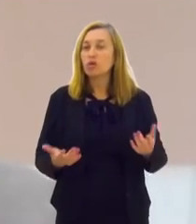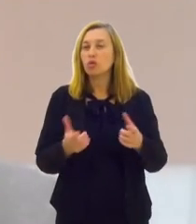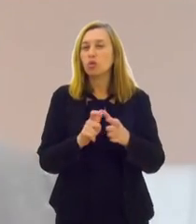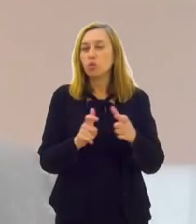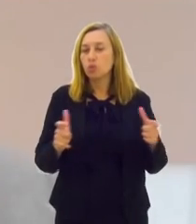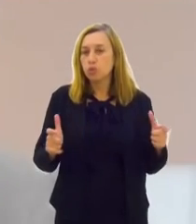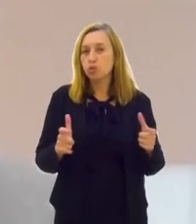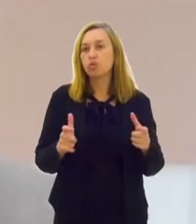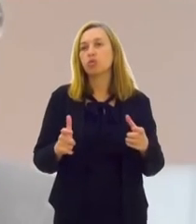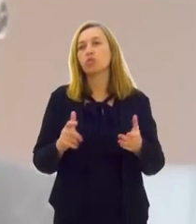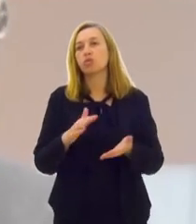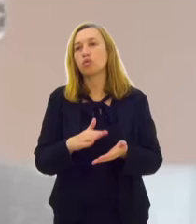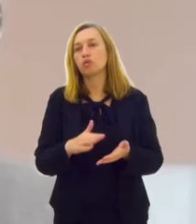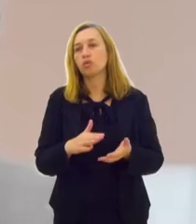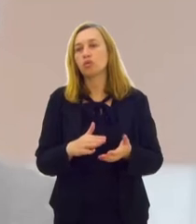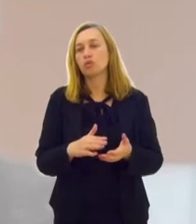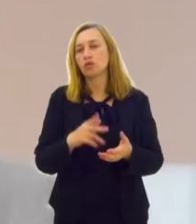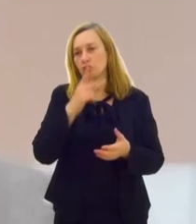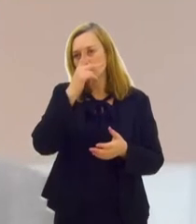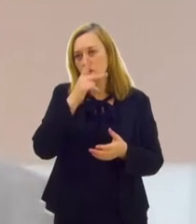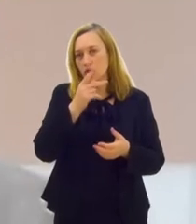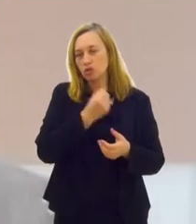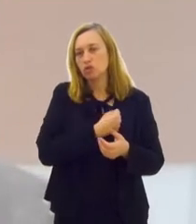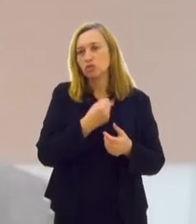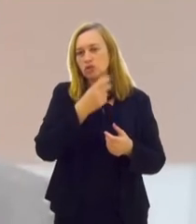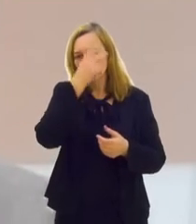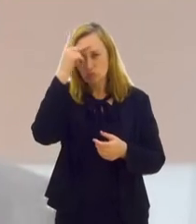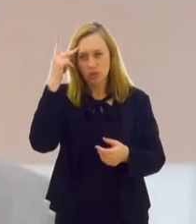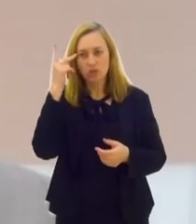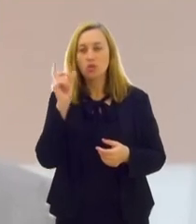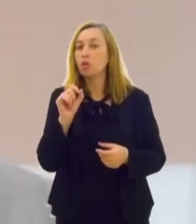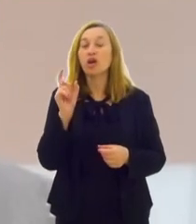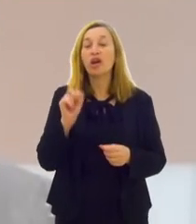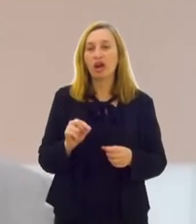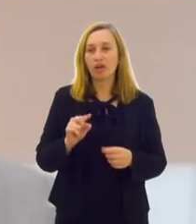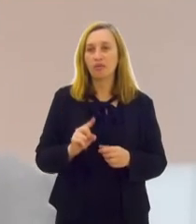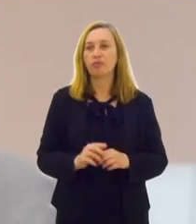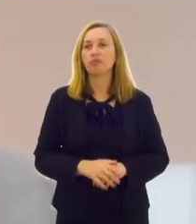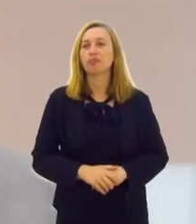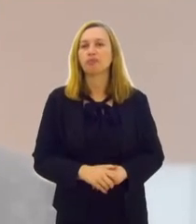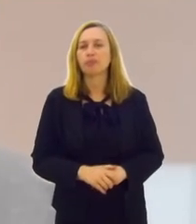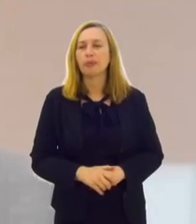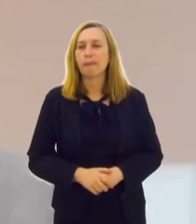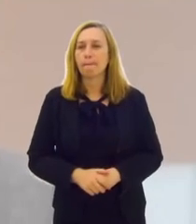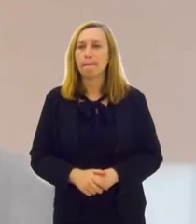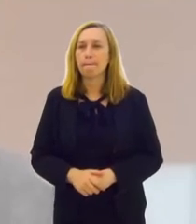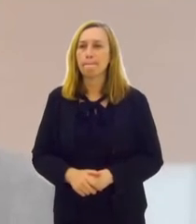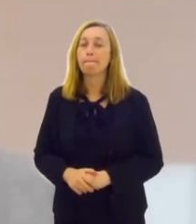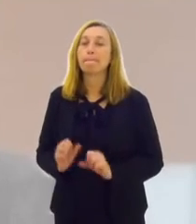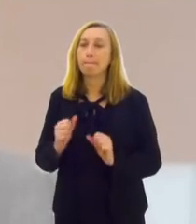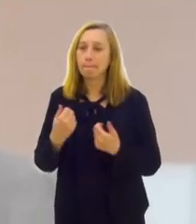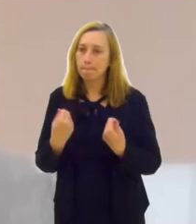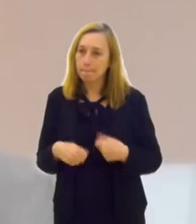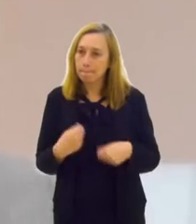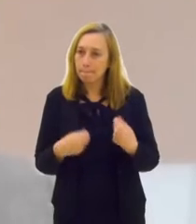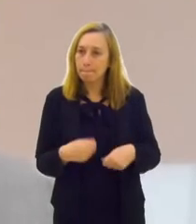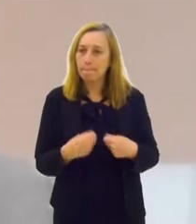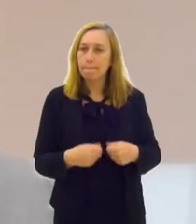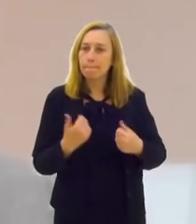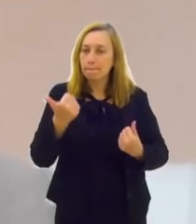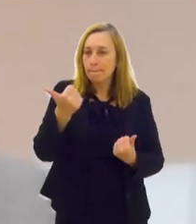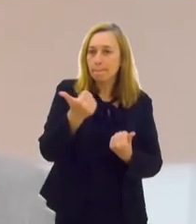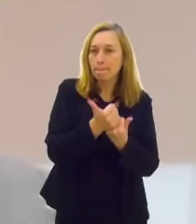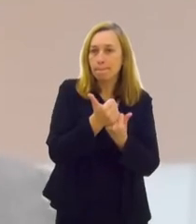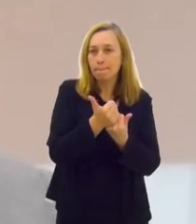que seria esse grande volume de usuários? Essa é a grande questão. E aí, a gente